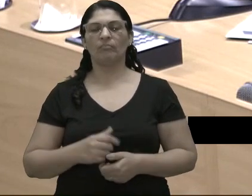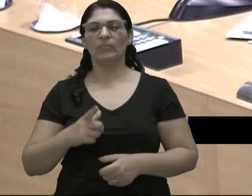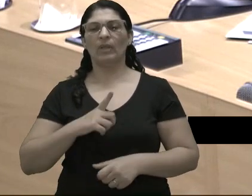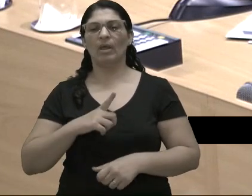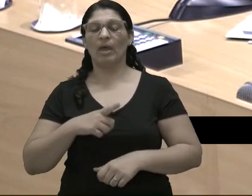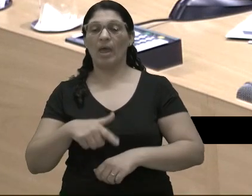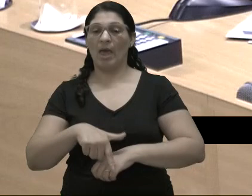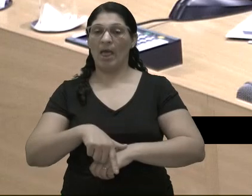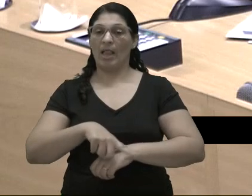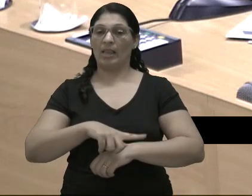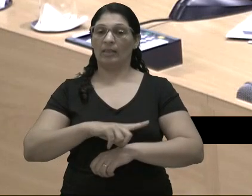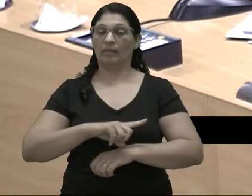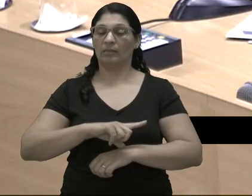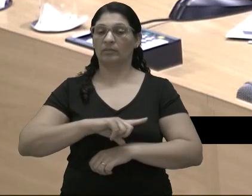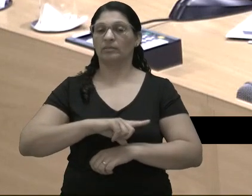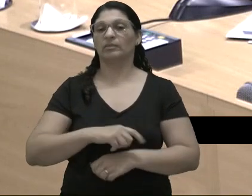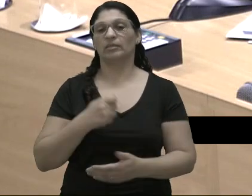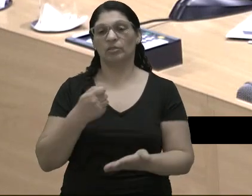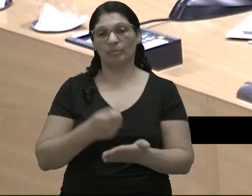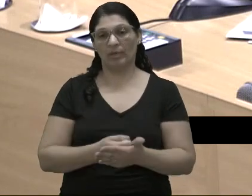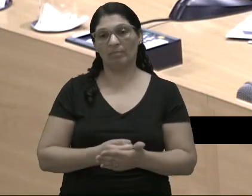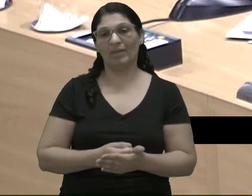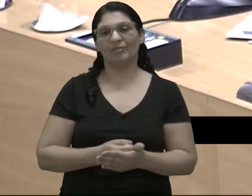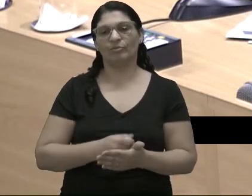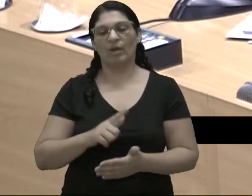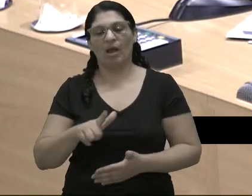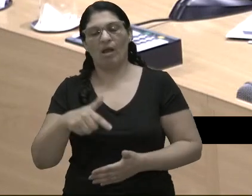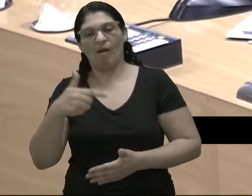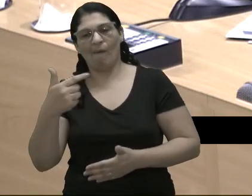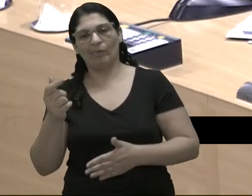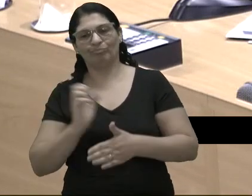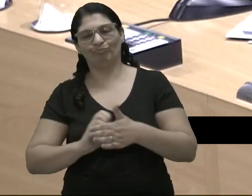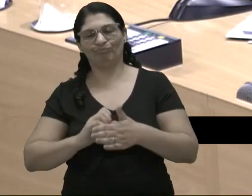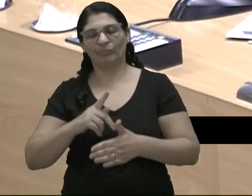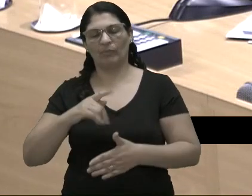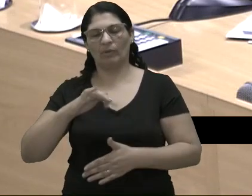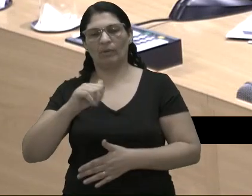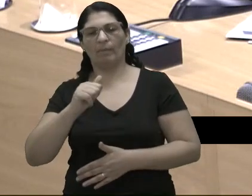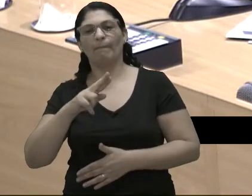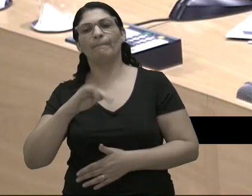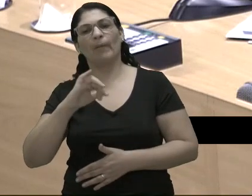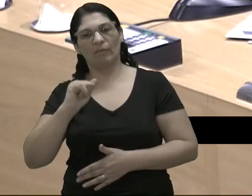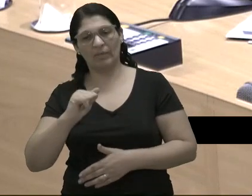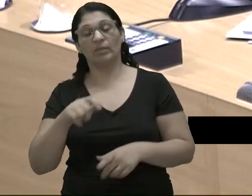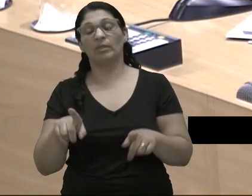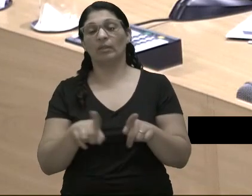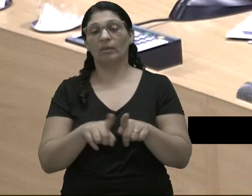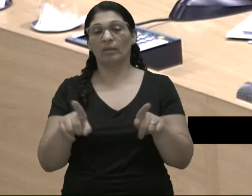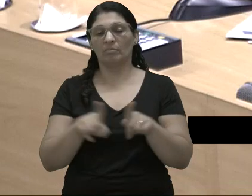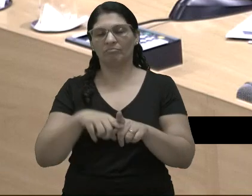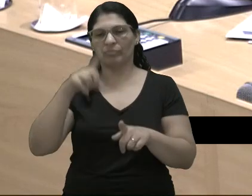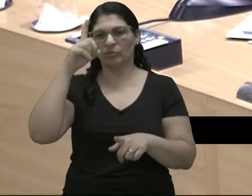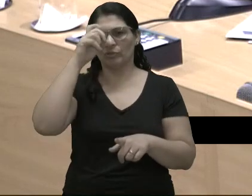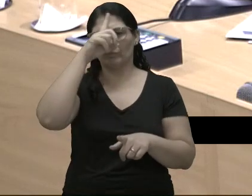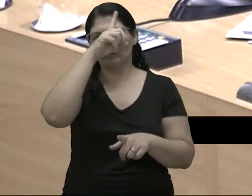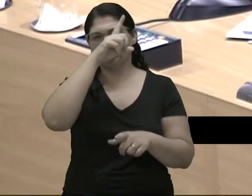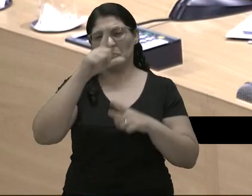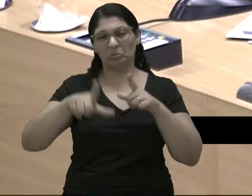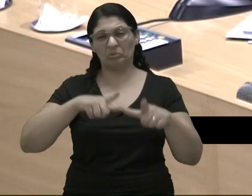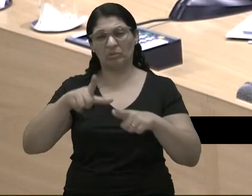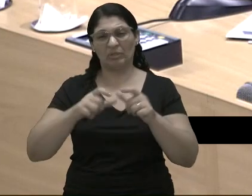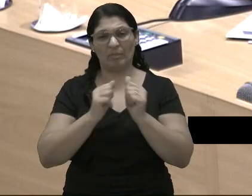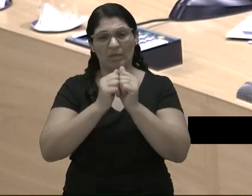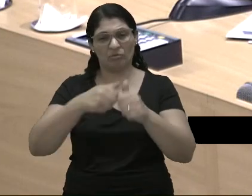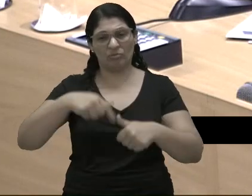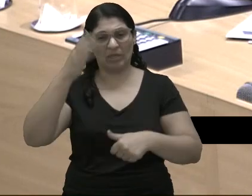pagamentos, também essa questão do Piauí vinculou-se, né? No sentido de, tipo, também não ficou interessante para nós aqui trabalharmos com vocês em